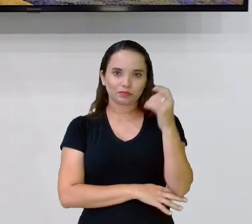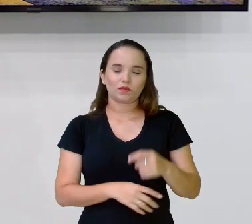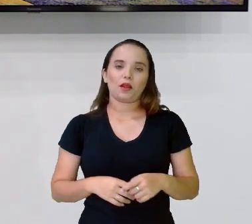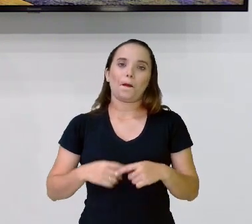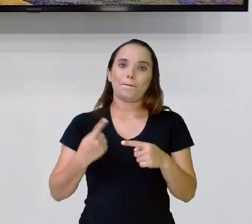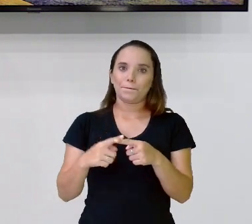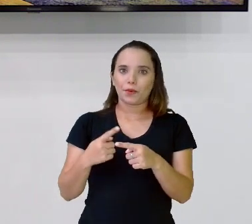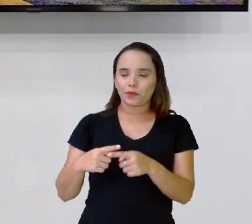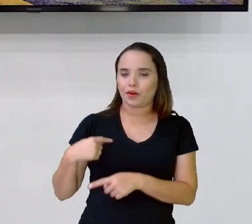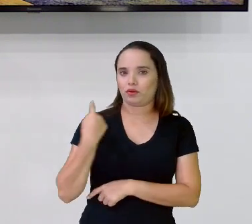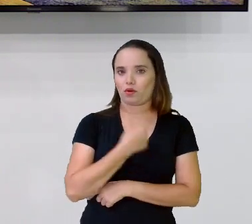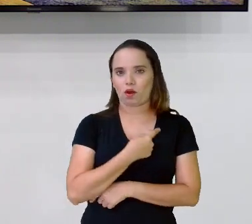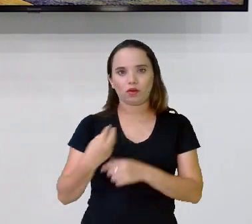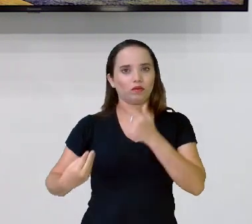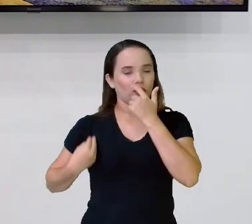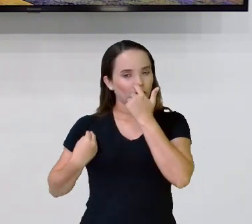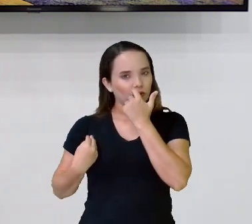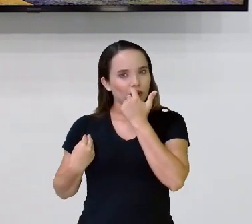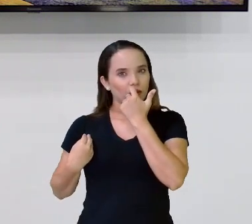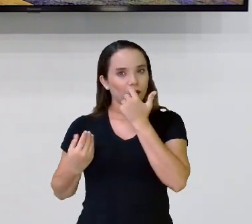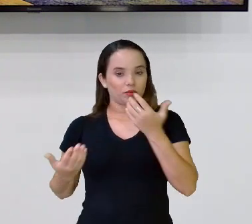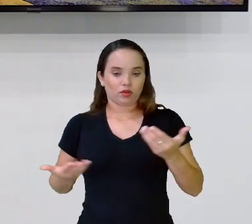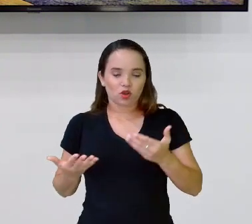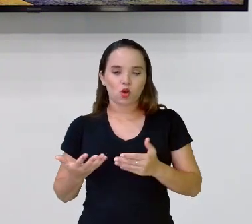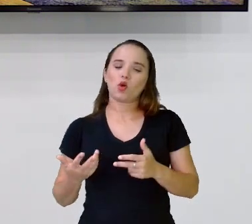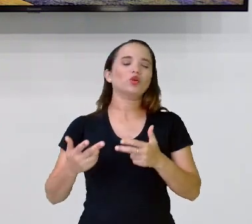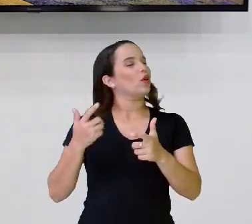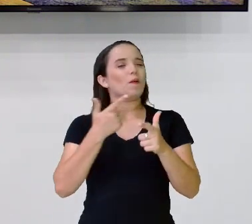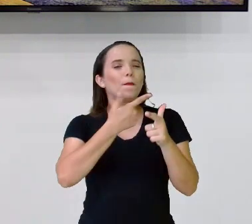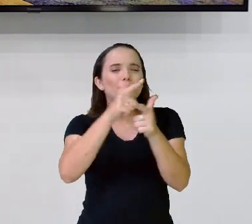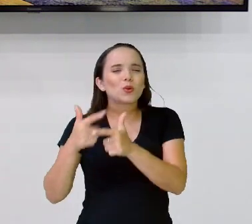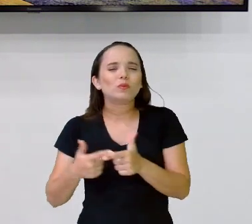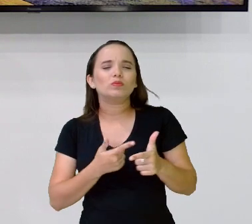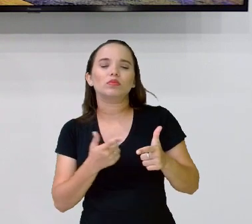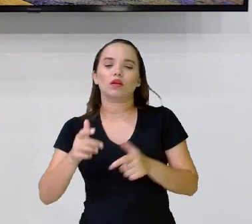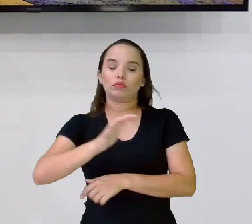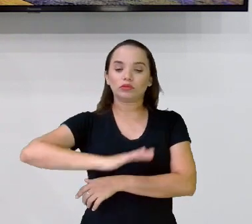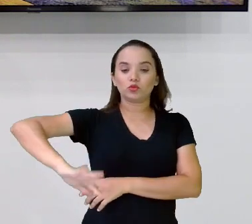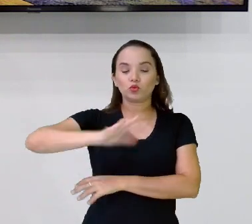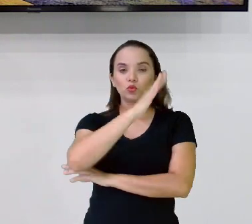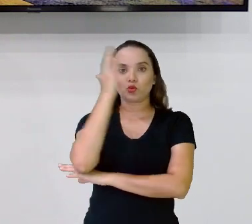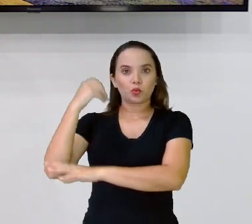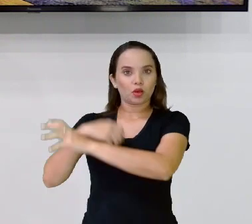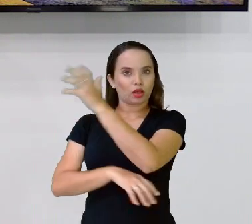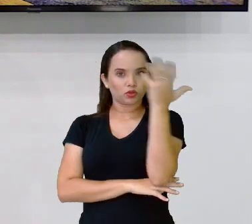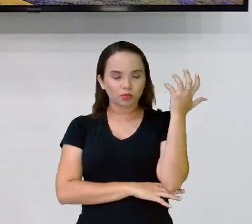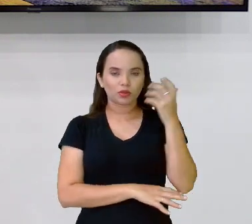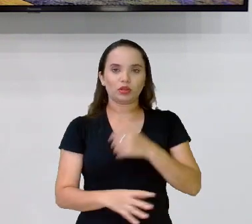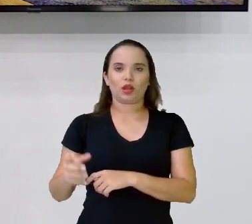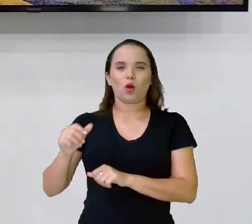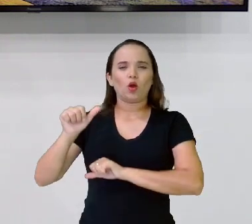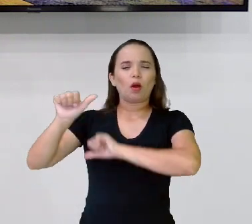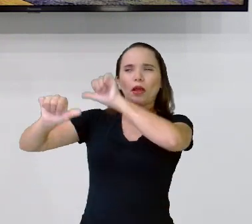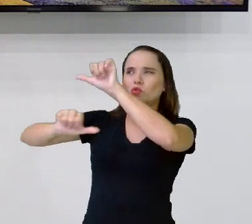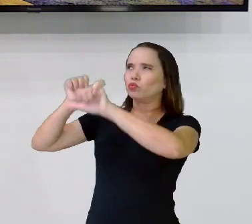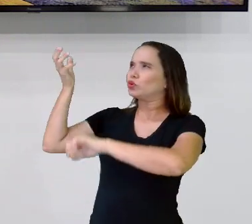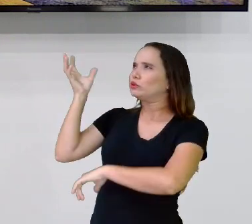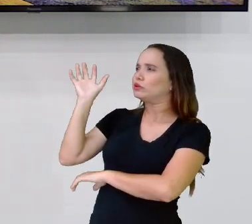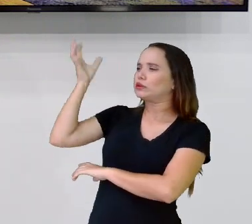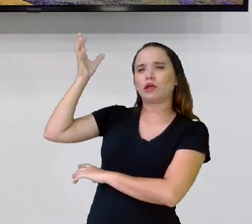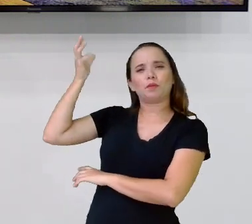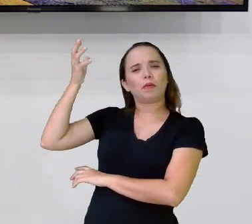gente vive aí uma crise ambiental, né? Essa questão das mudanças climáticas, emergências